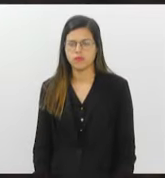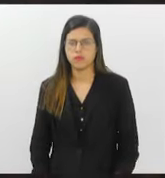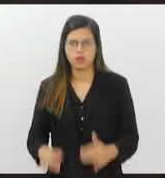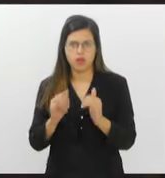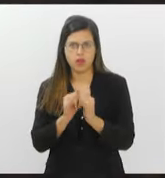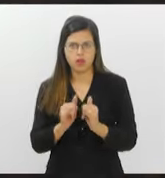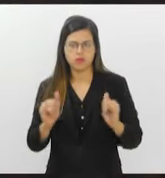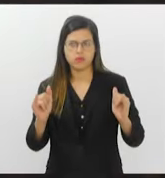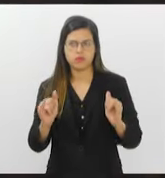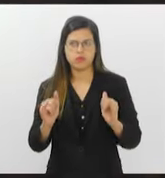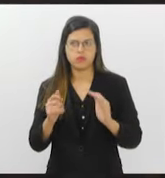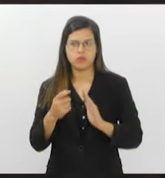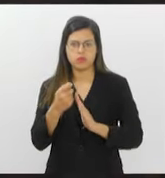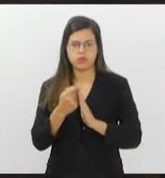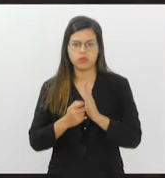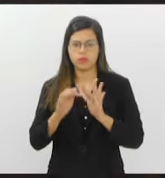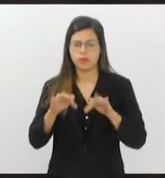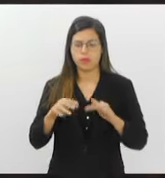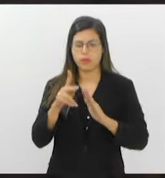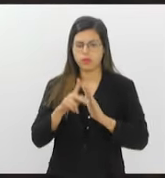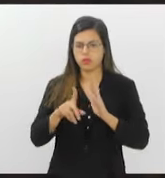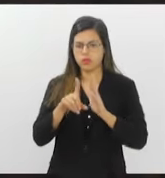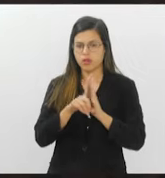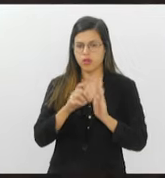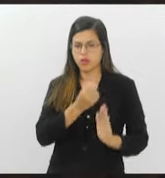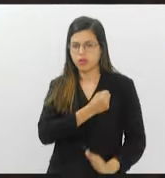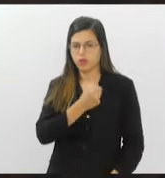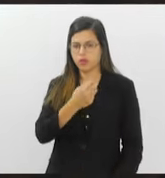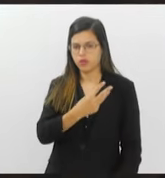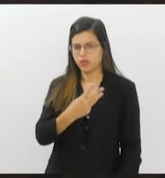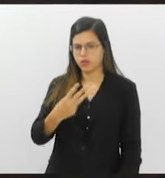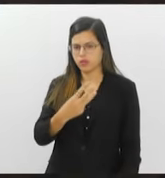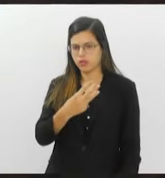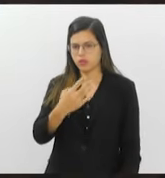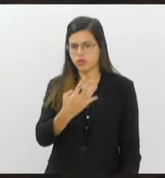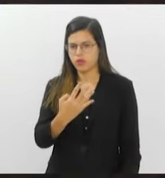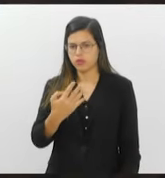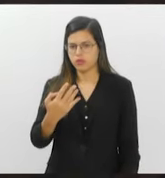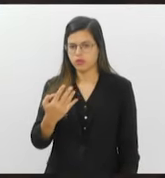Anuncio, redação final, projeto de lei número